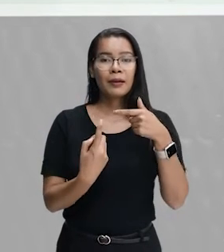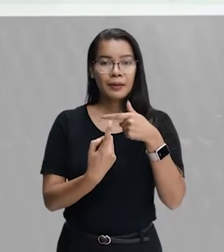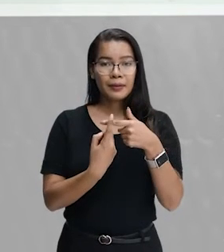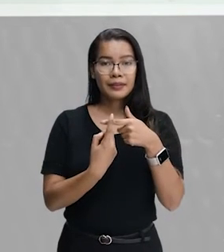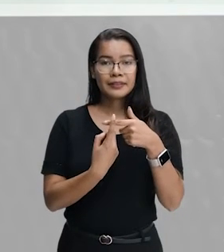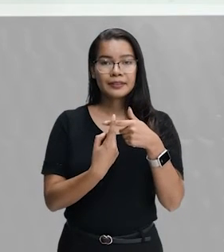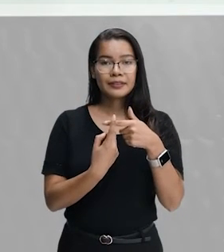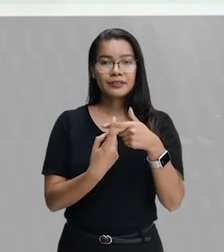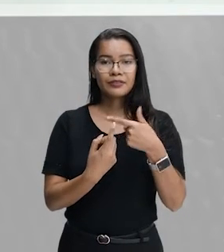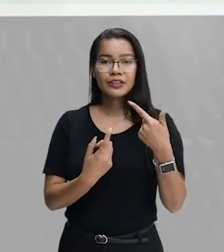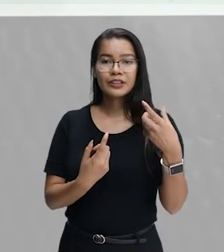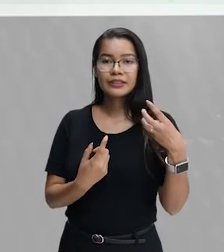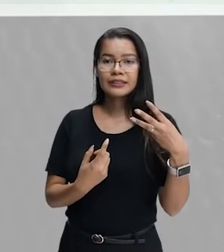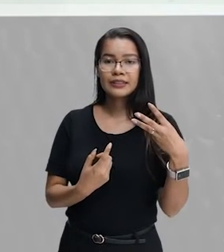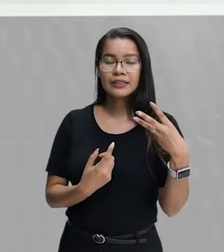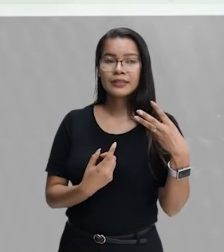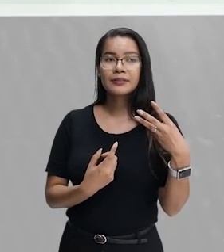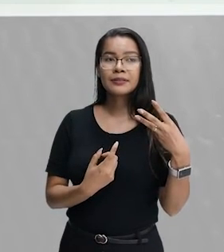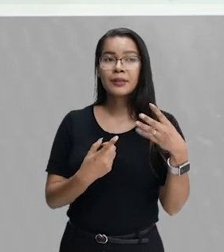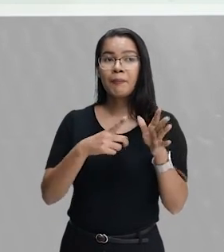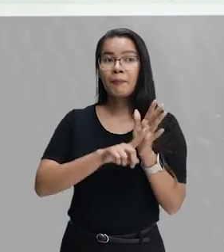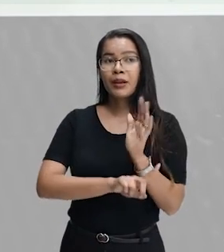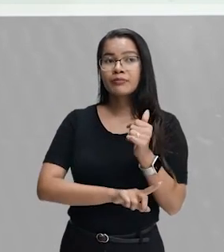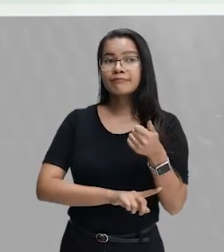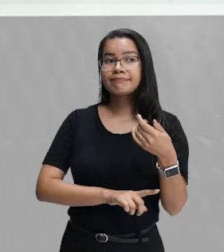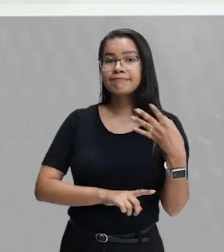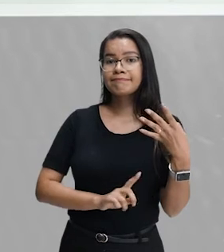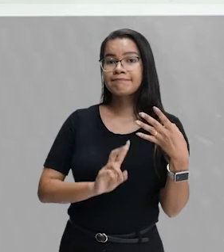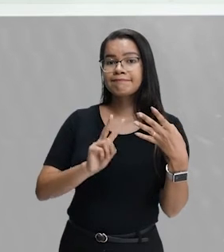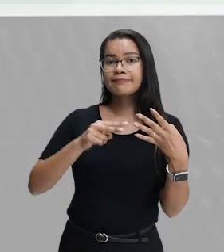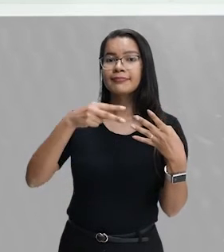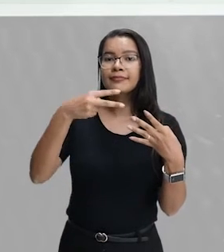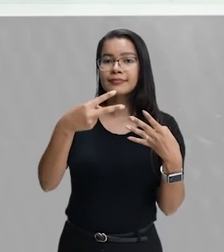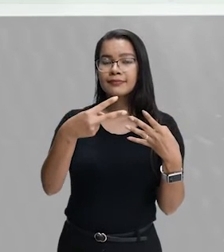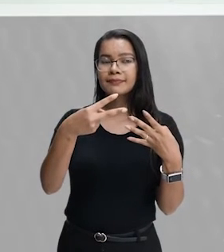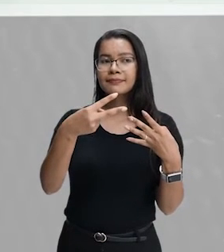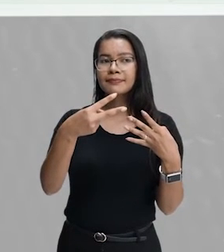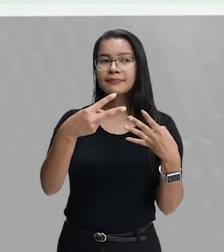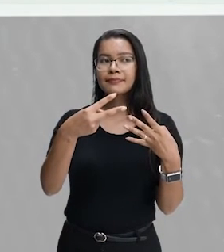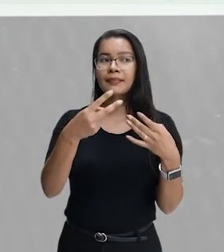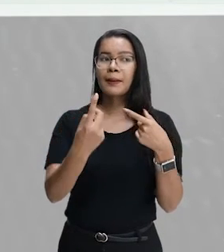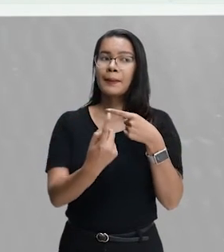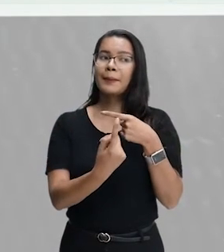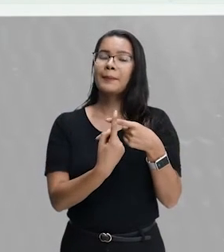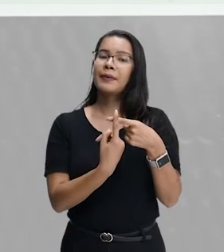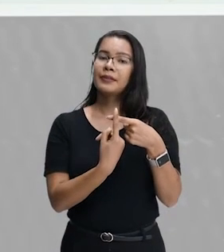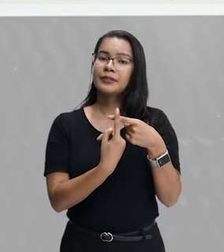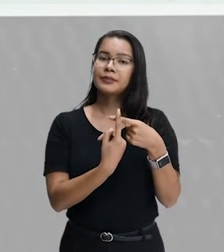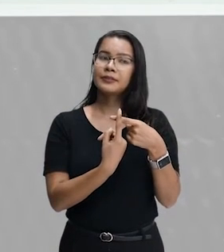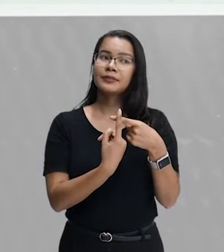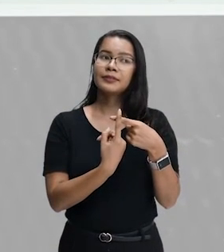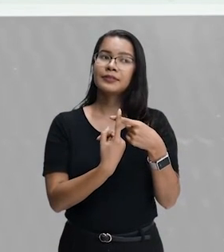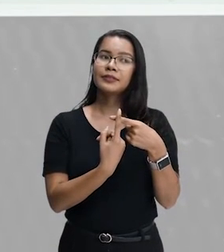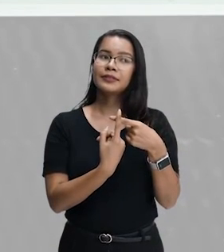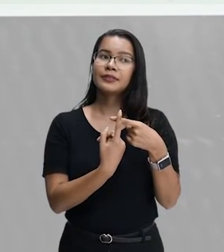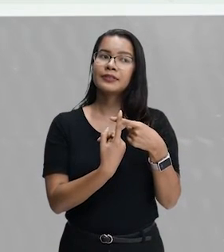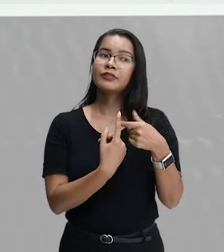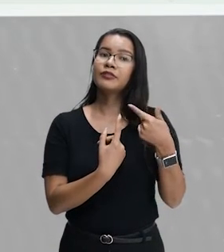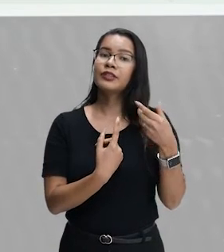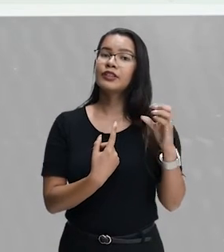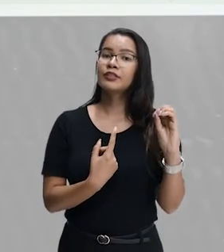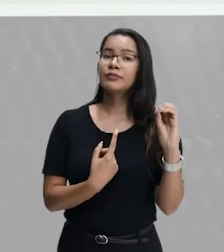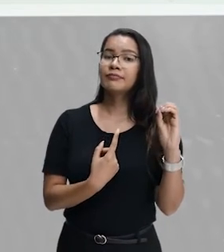mais 23 menos 14 ao quadrado, mais